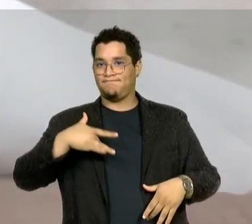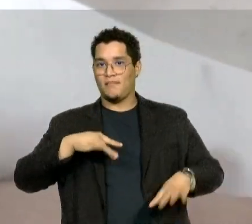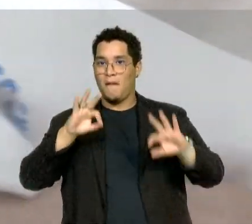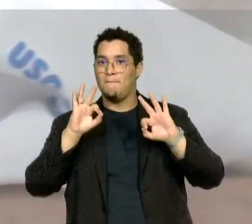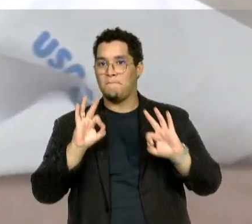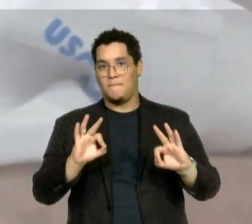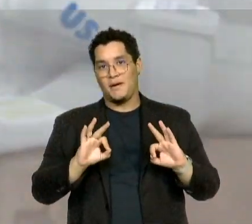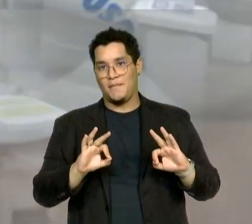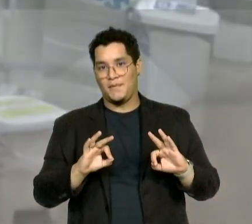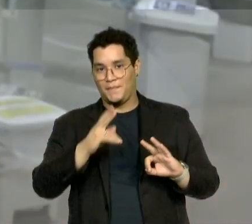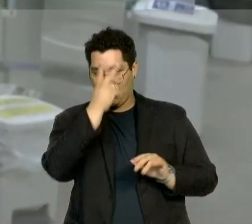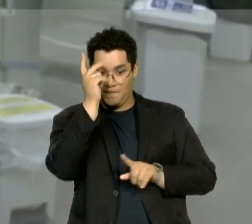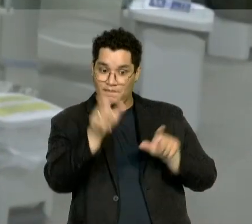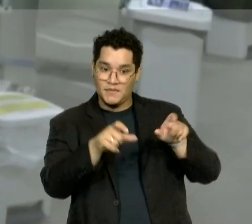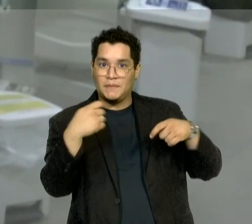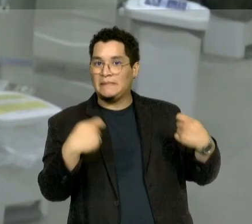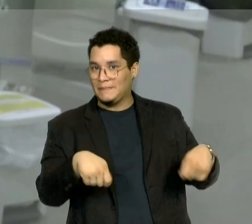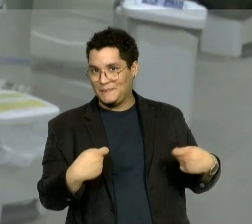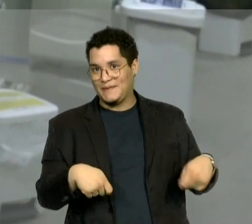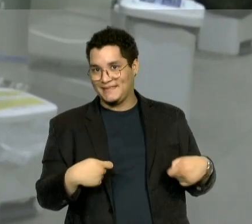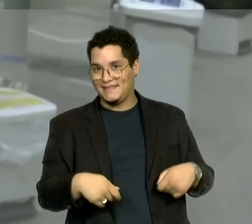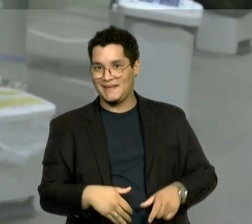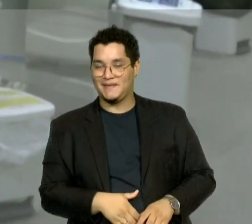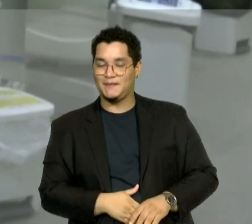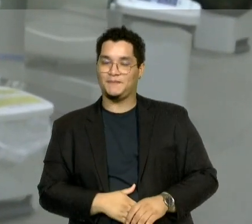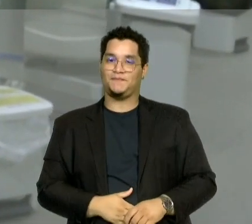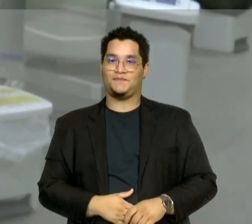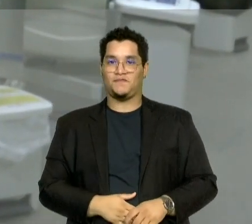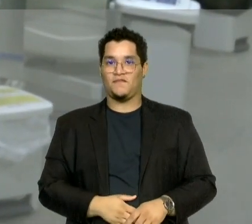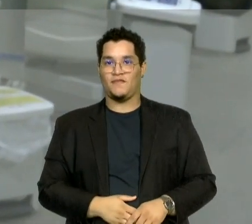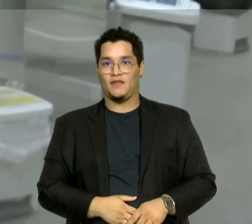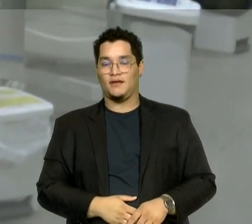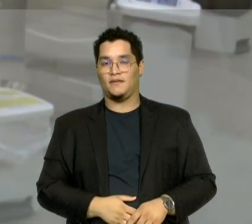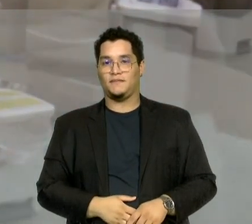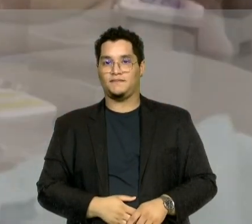dependem desse gesto de generosidade.